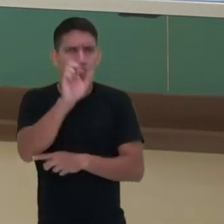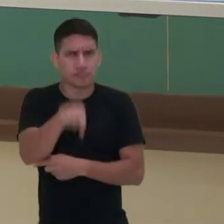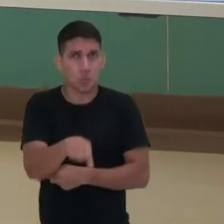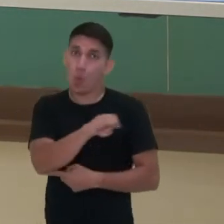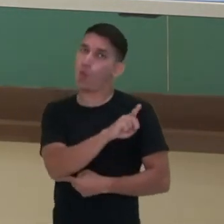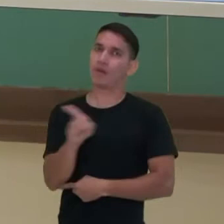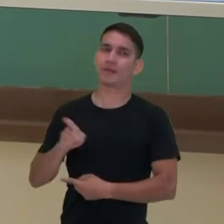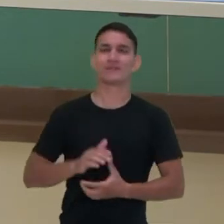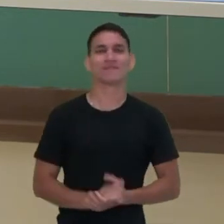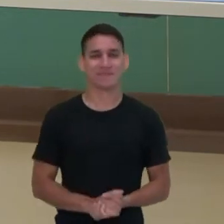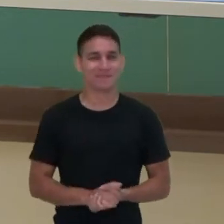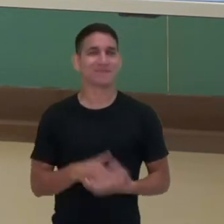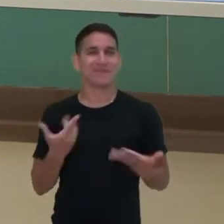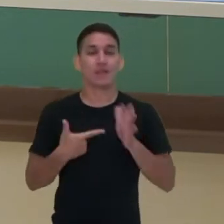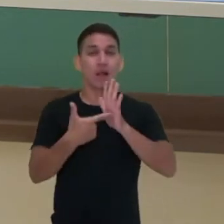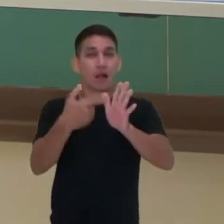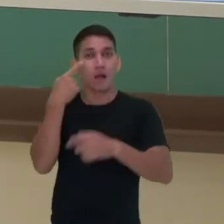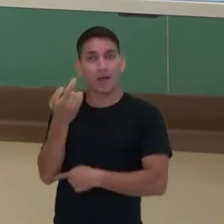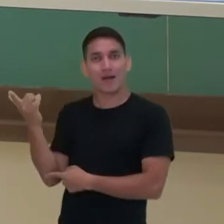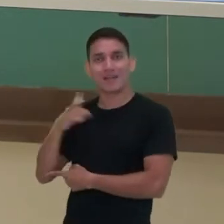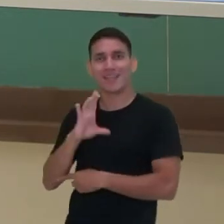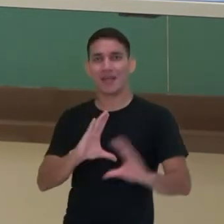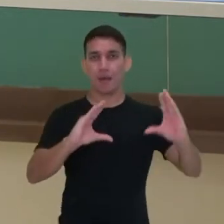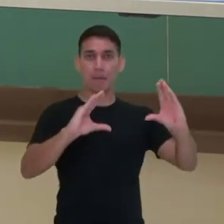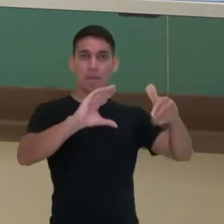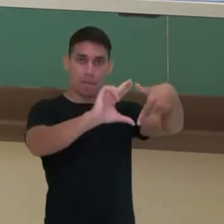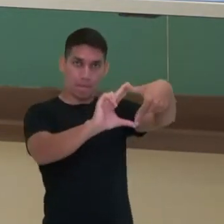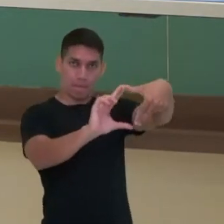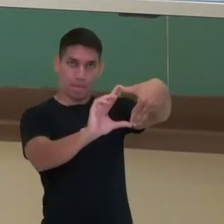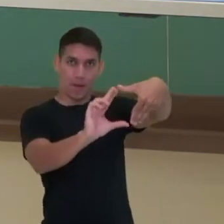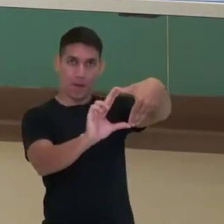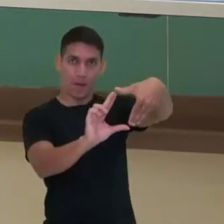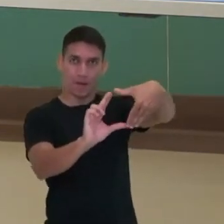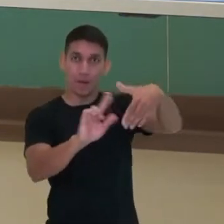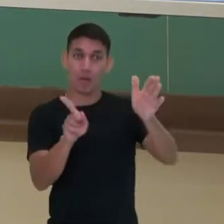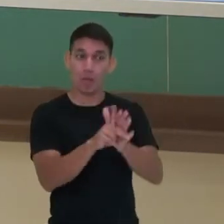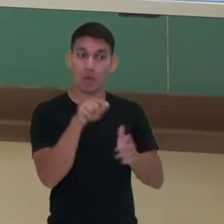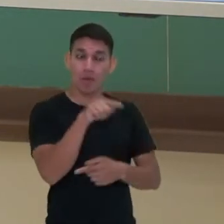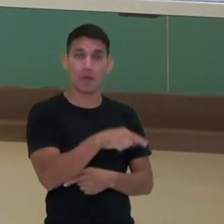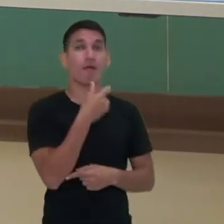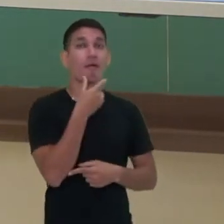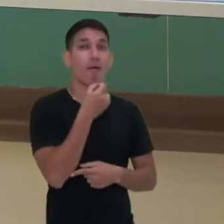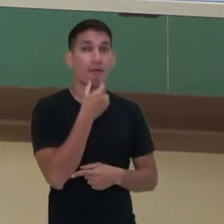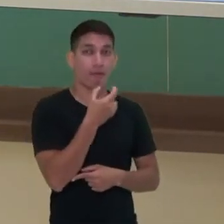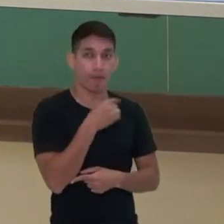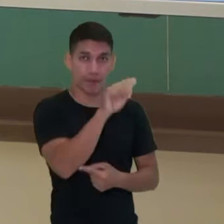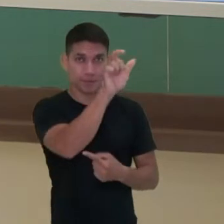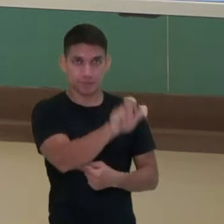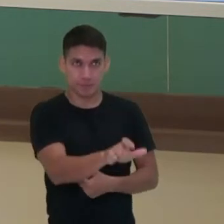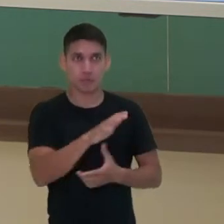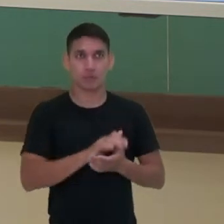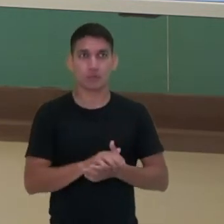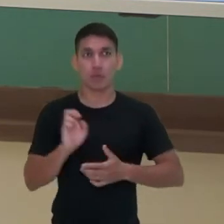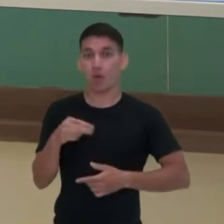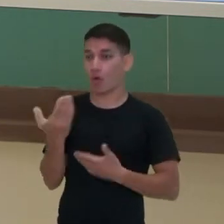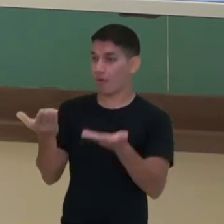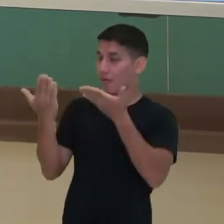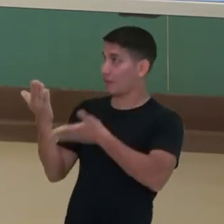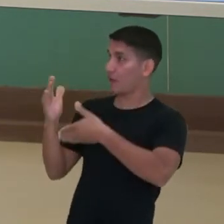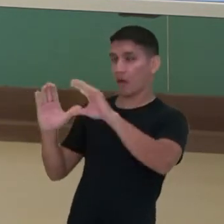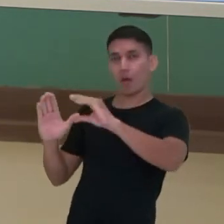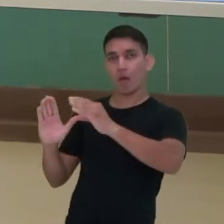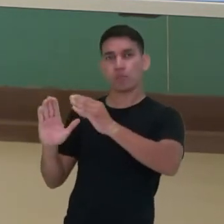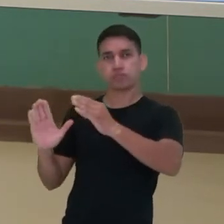não. Então, representamos no quadradinho indivíduos do sexo masculino. Um quadradinho